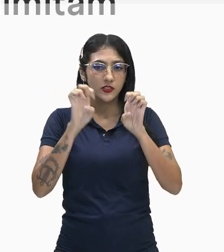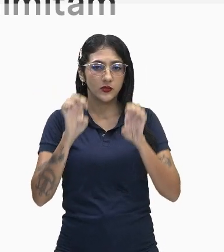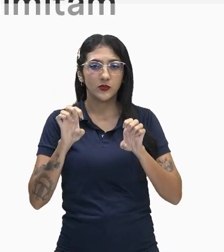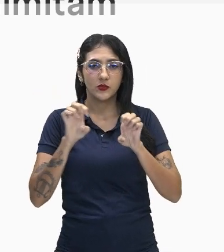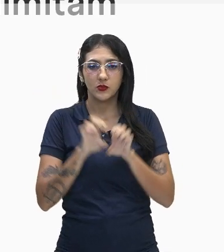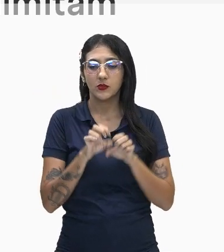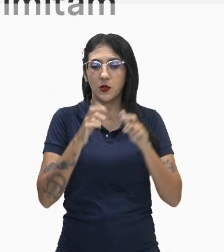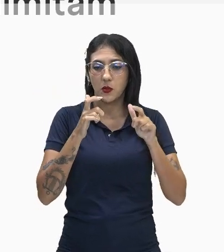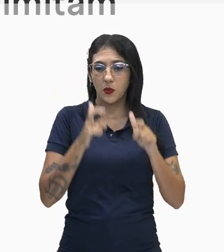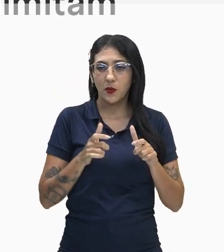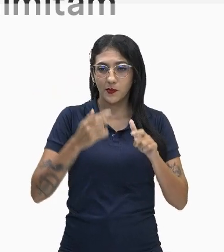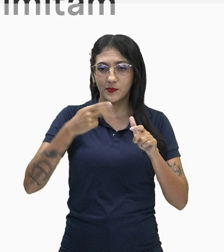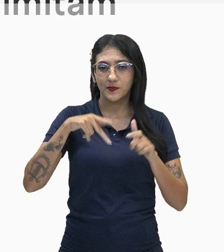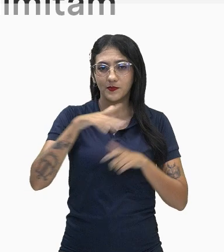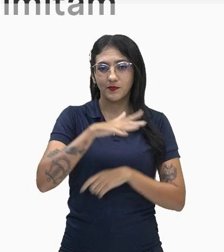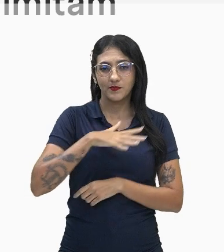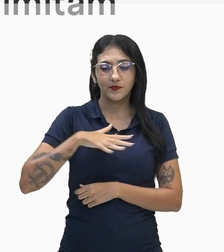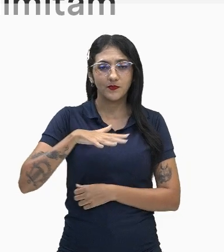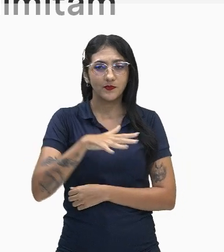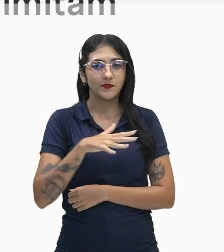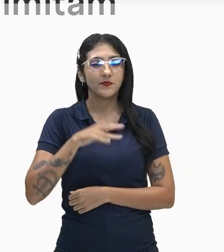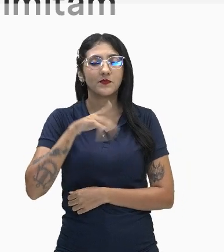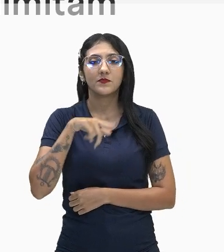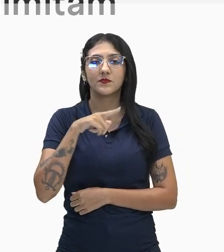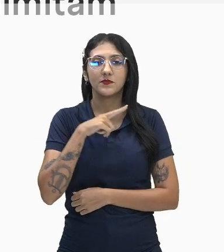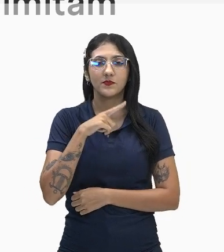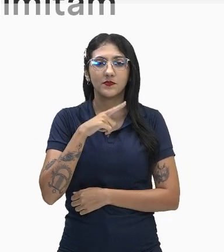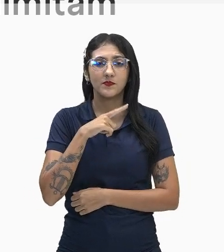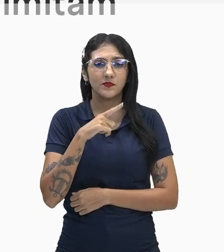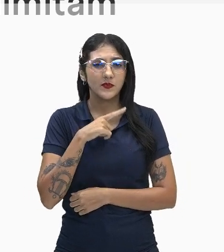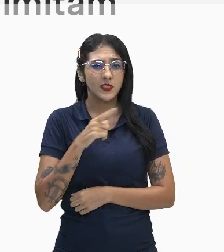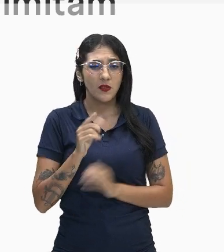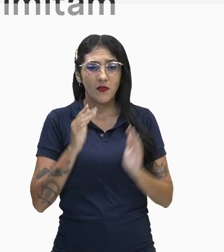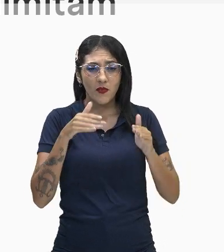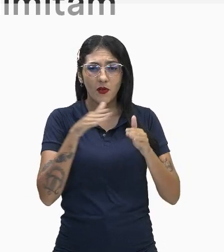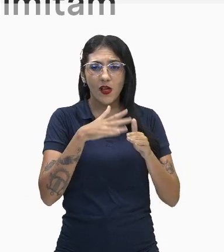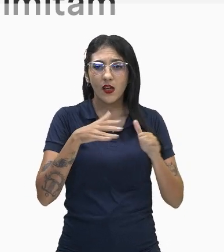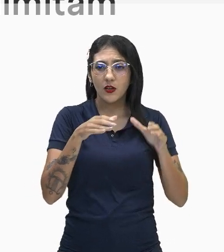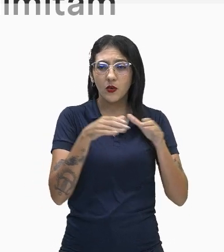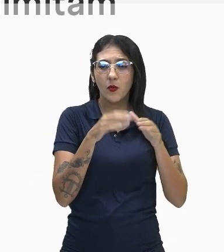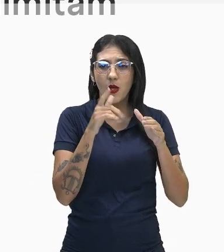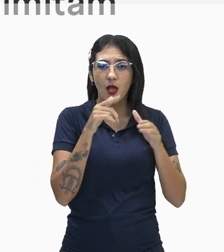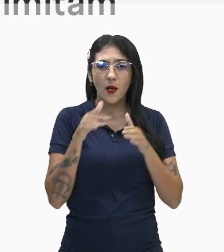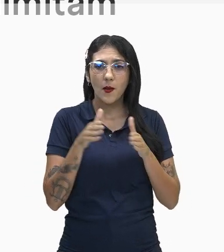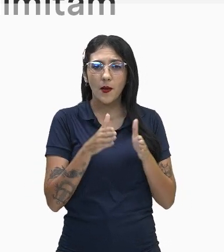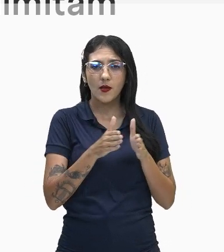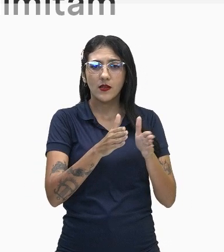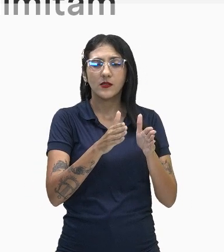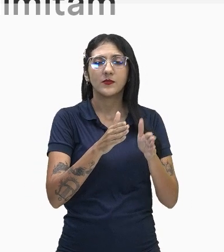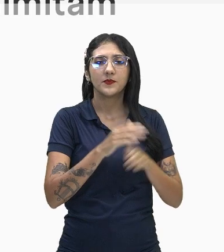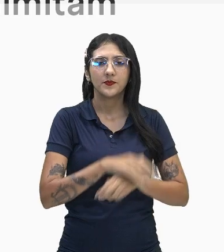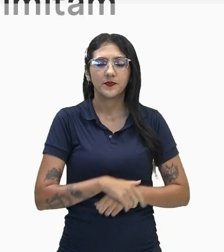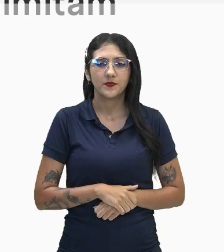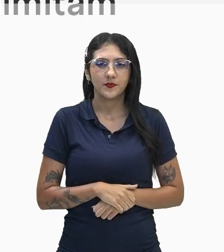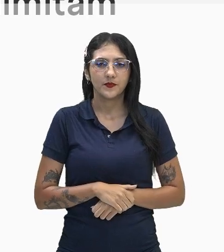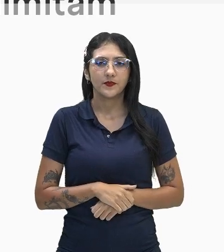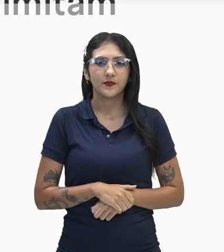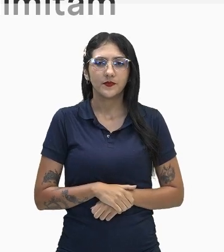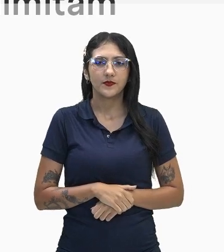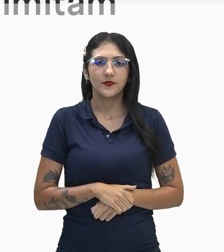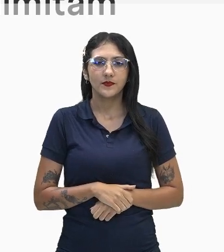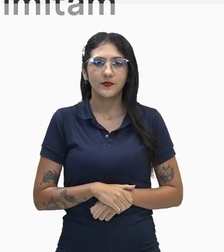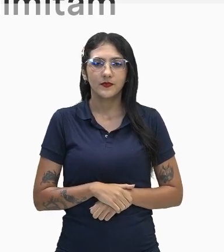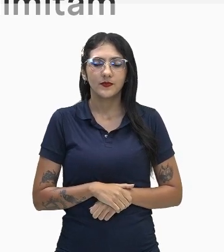né, ela é limitada ali, a nossa bacia sedimentar amazônica, ela na